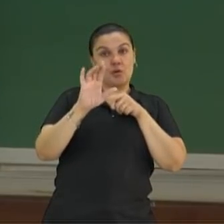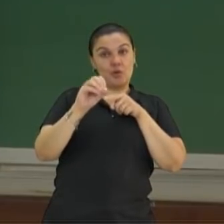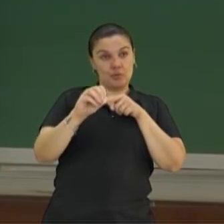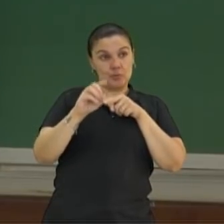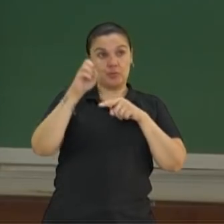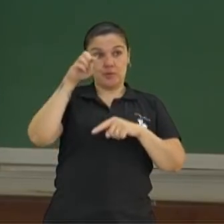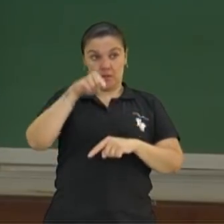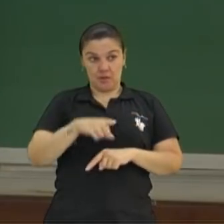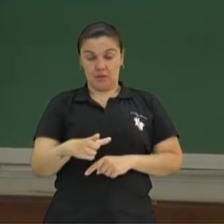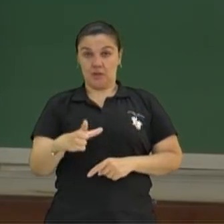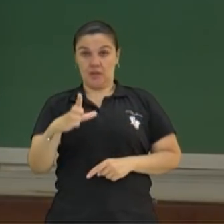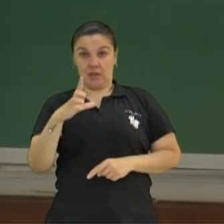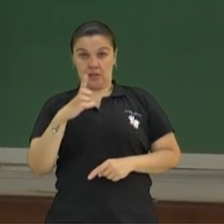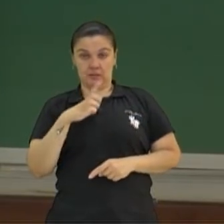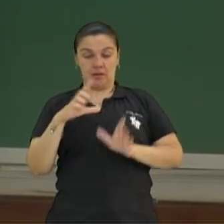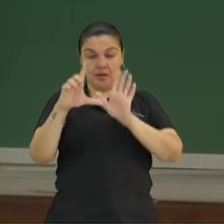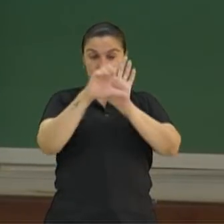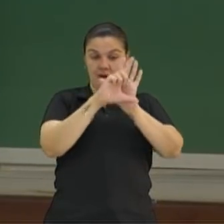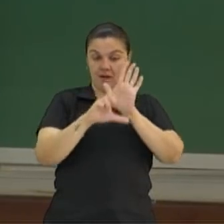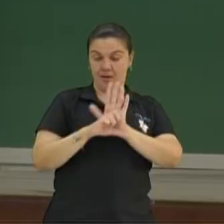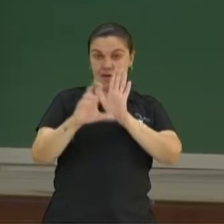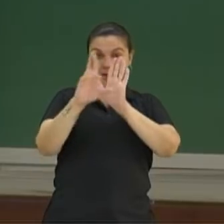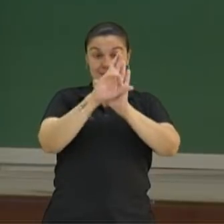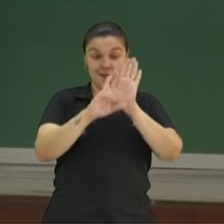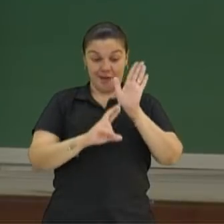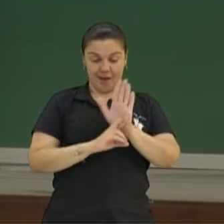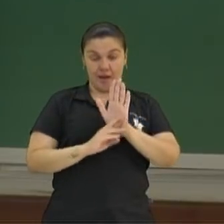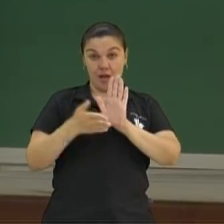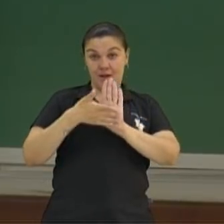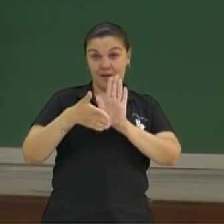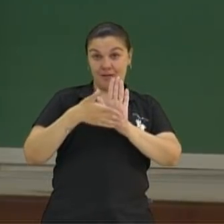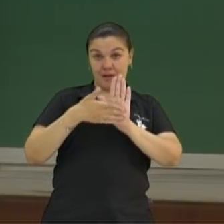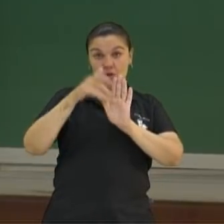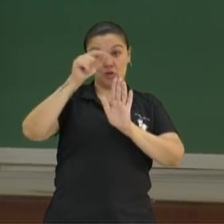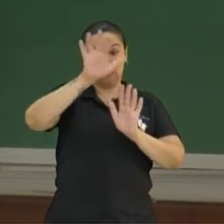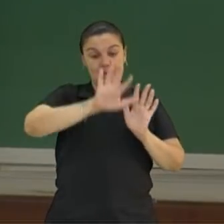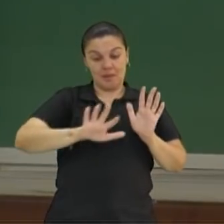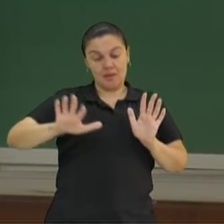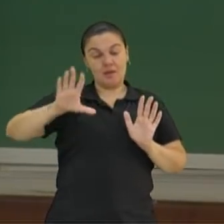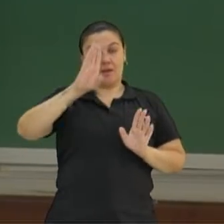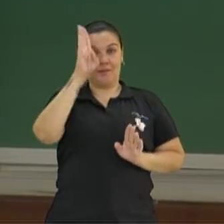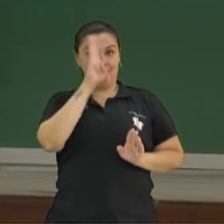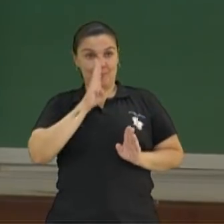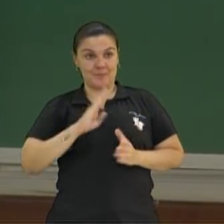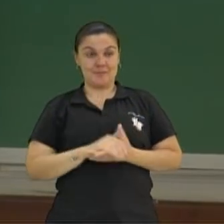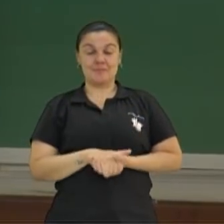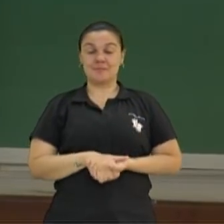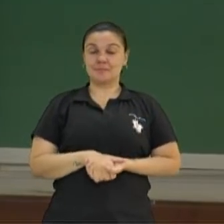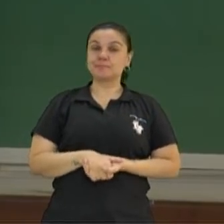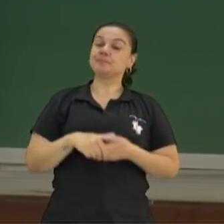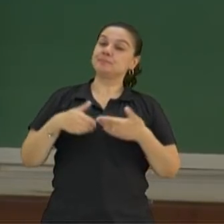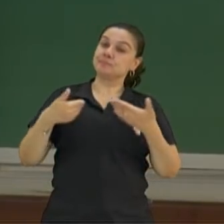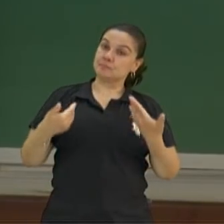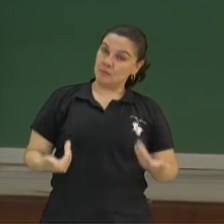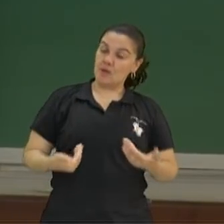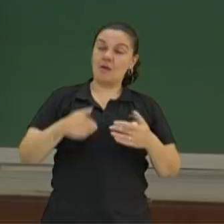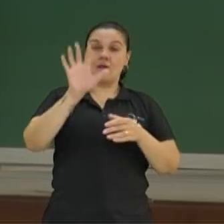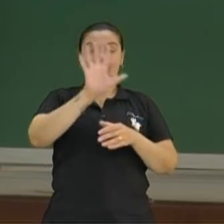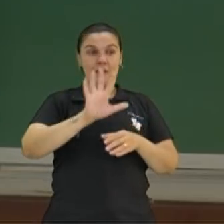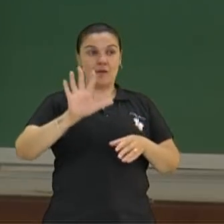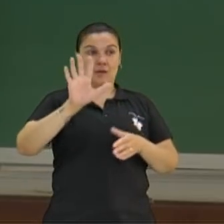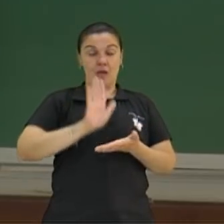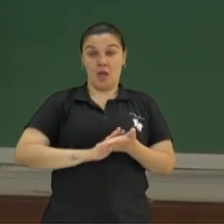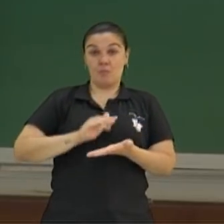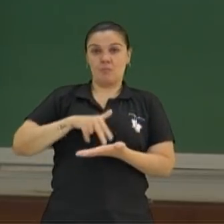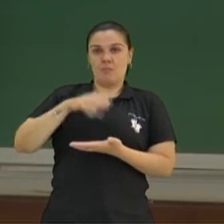ele possui um conjunto de leis e regras próprias que valem dentro deste território. E este é um território